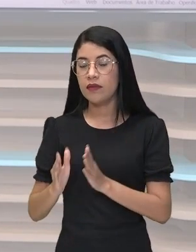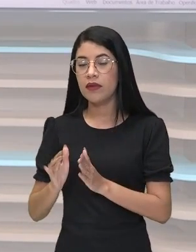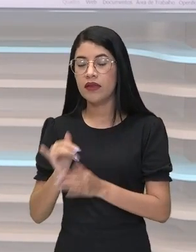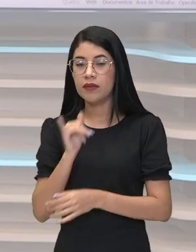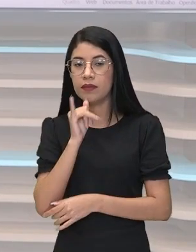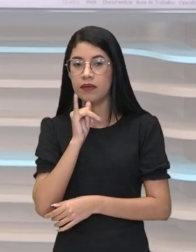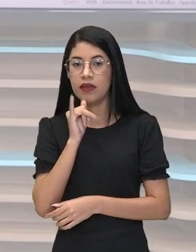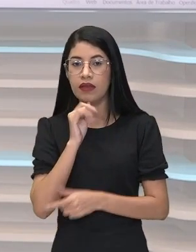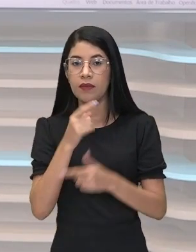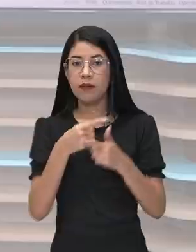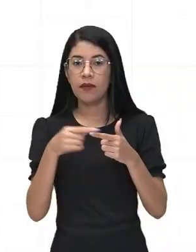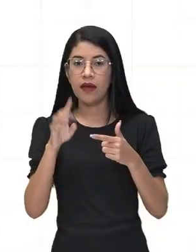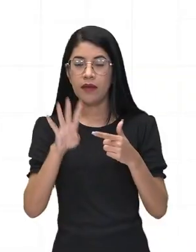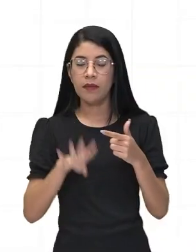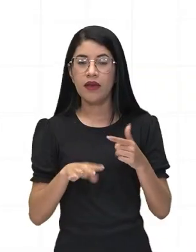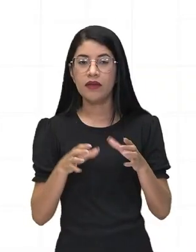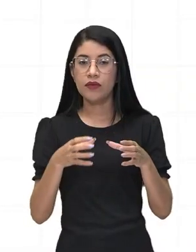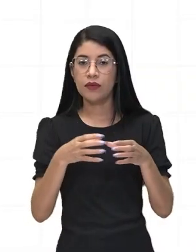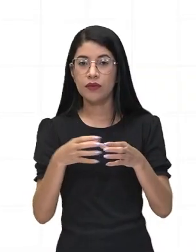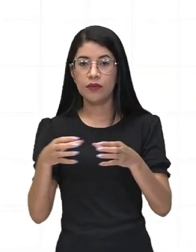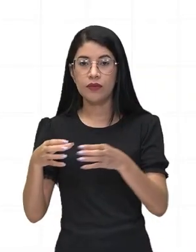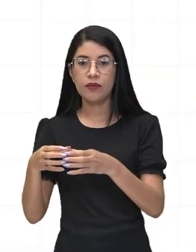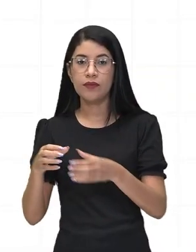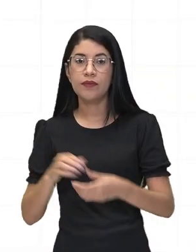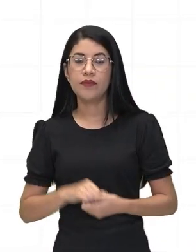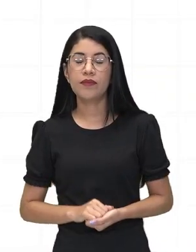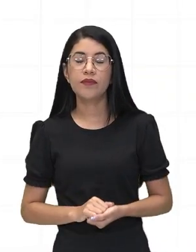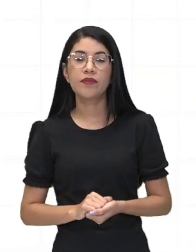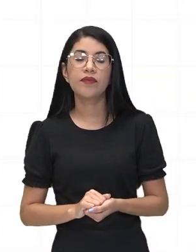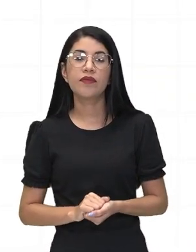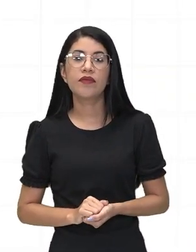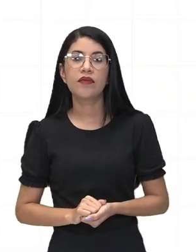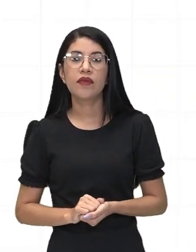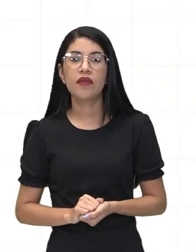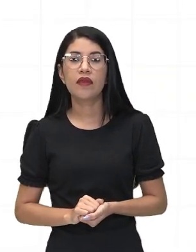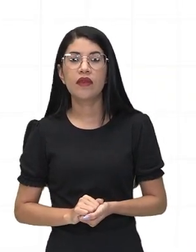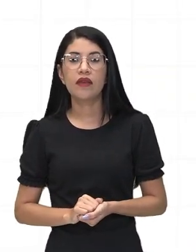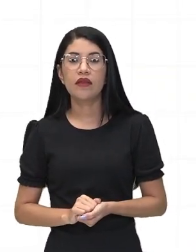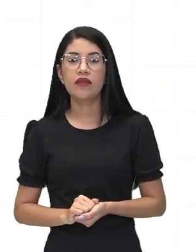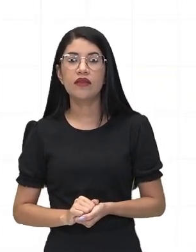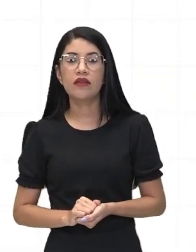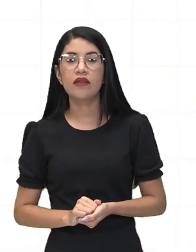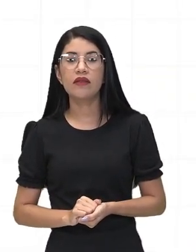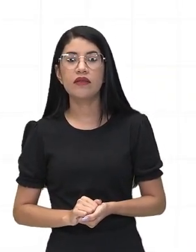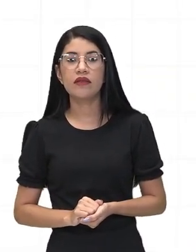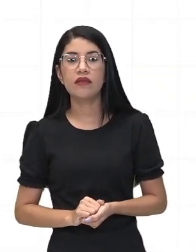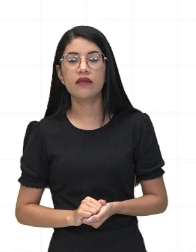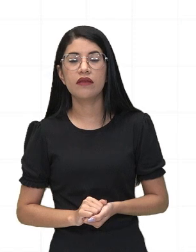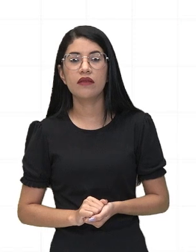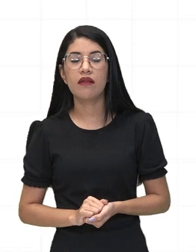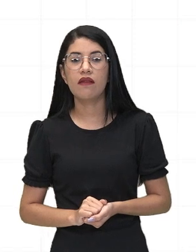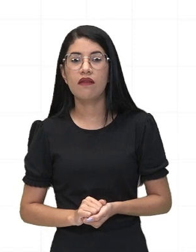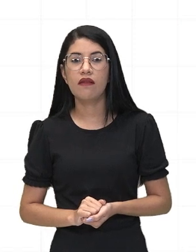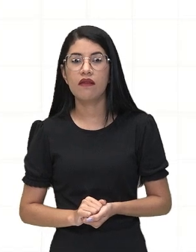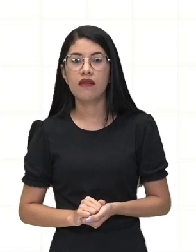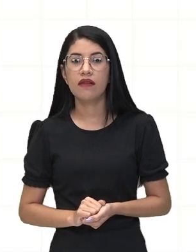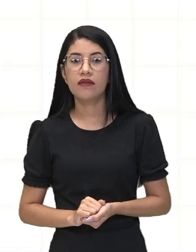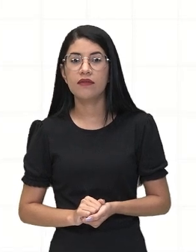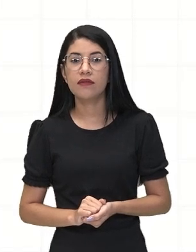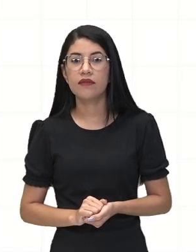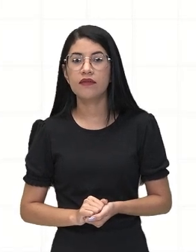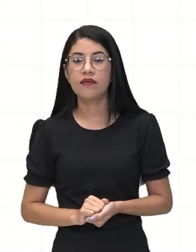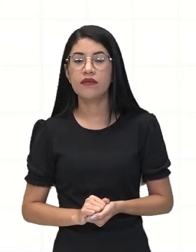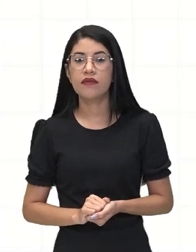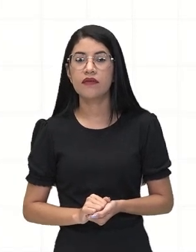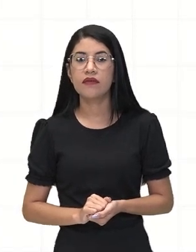fatoração por agrupamento. Beleza. Então, a fatoração por agrupamento, o que vai